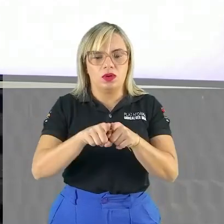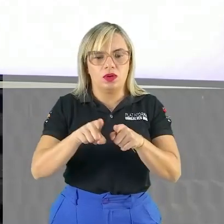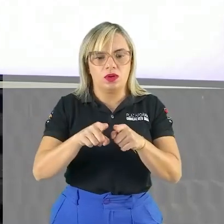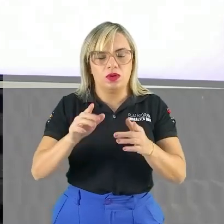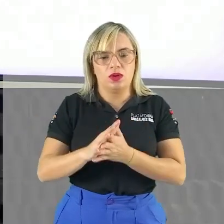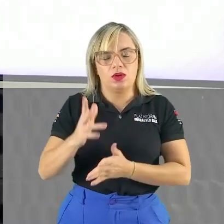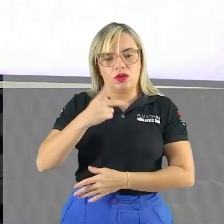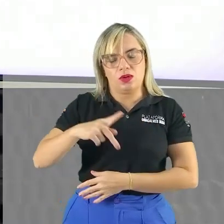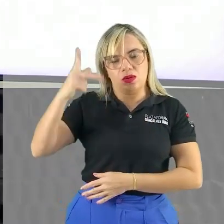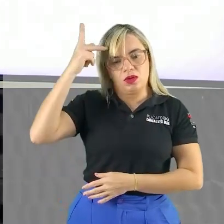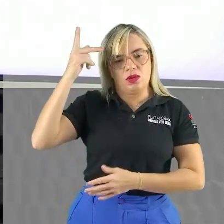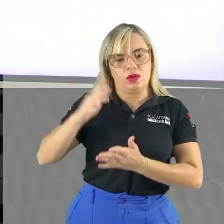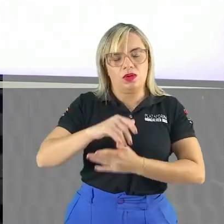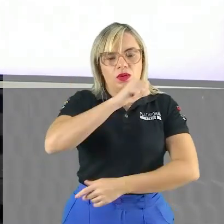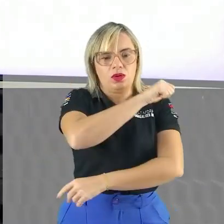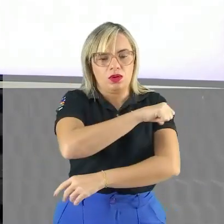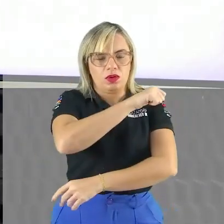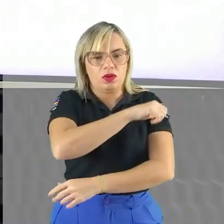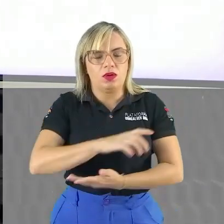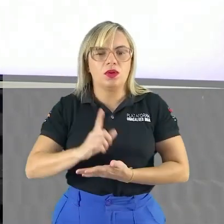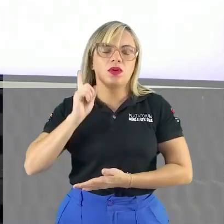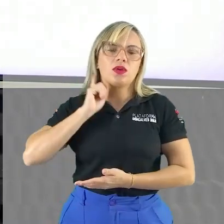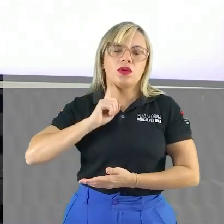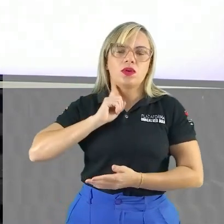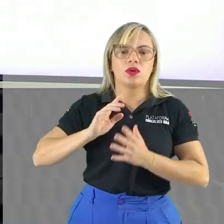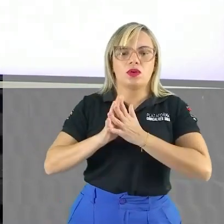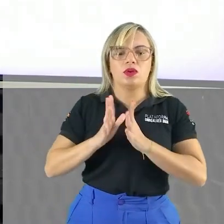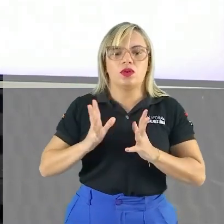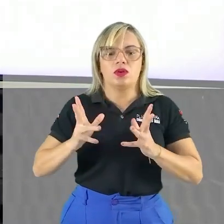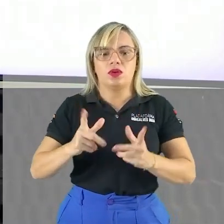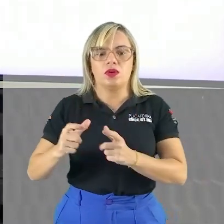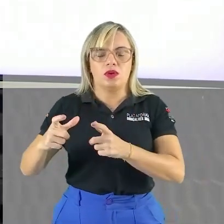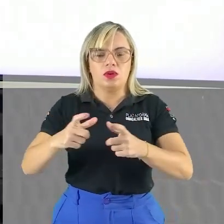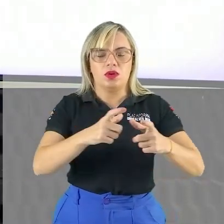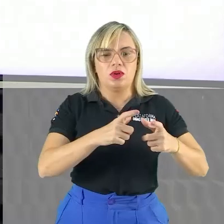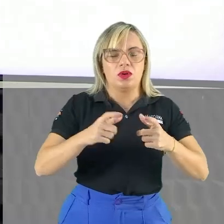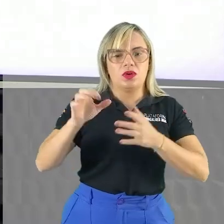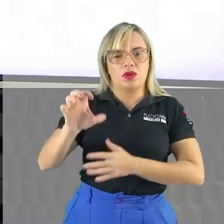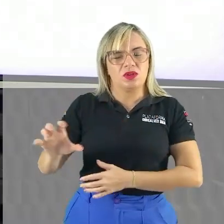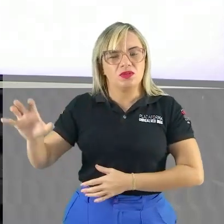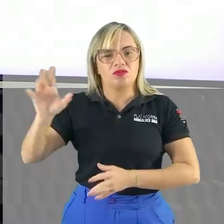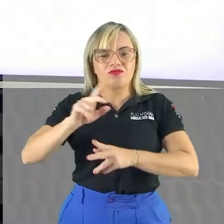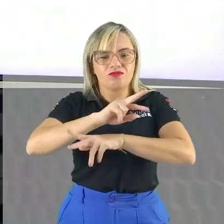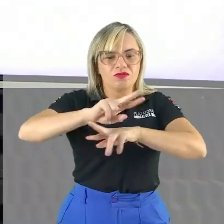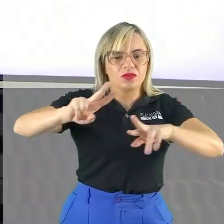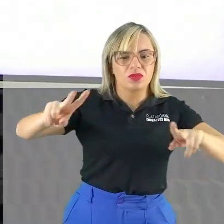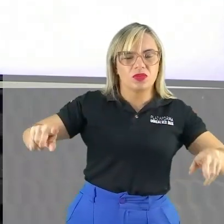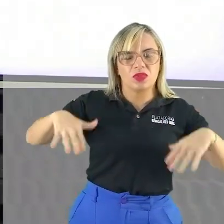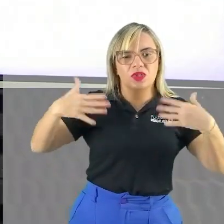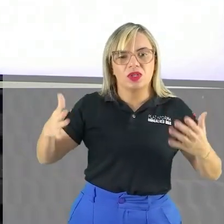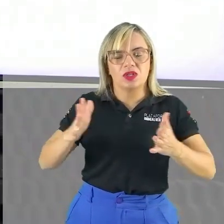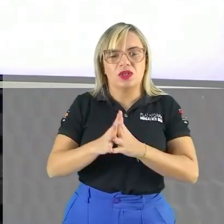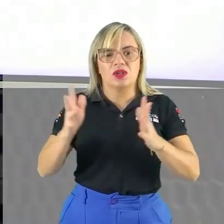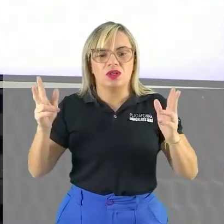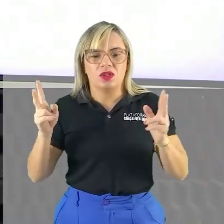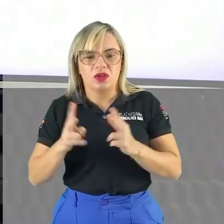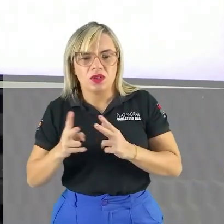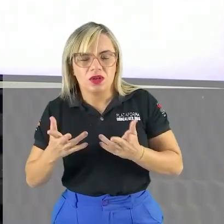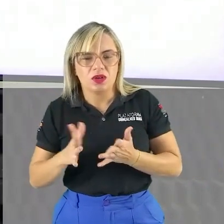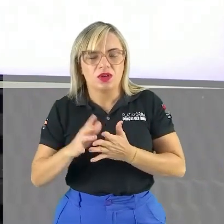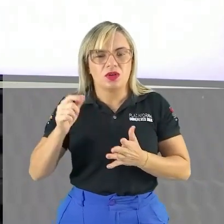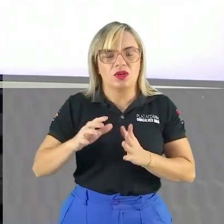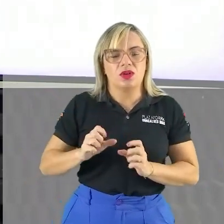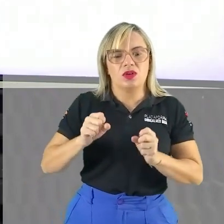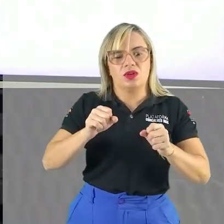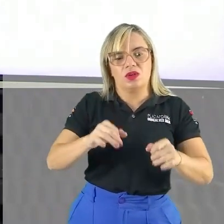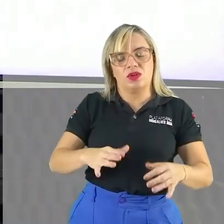São Paulo, Rio, Minas Gerais, em todos os lugares eles estavam. E aí havia uma certa briga entre os